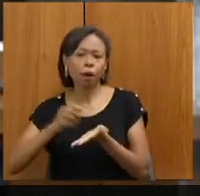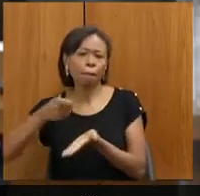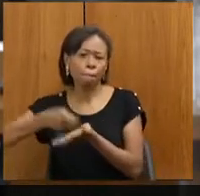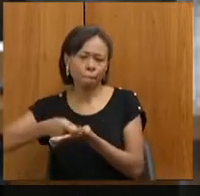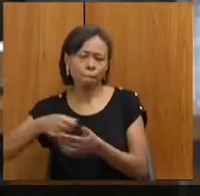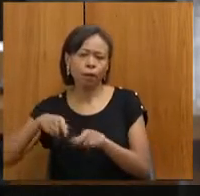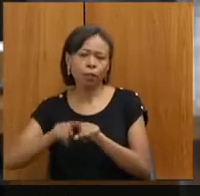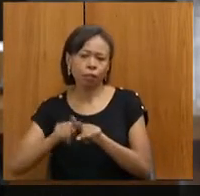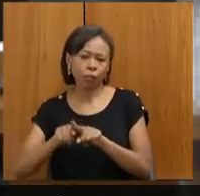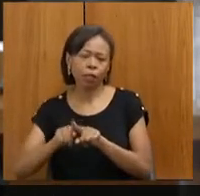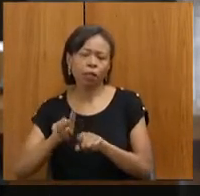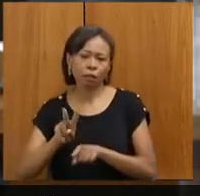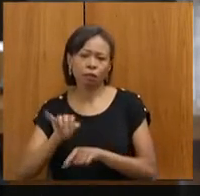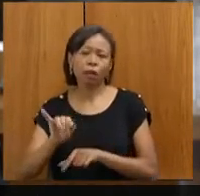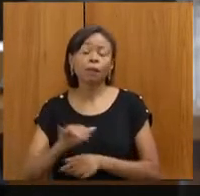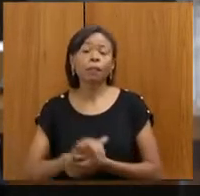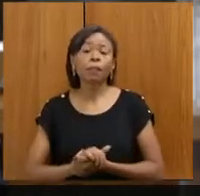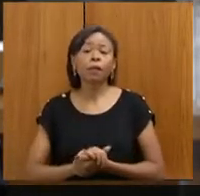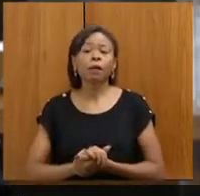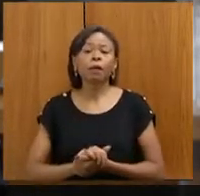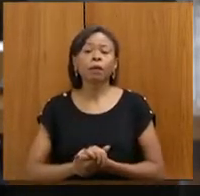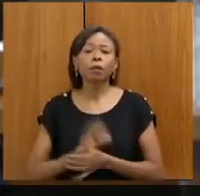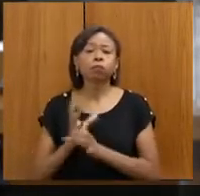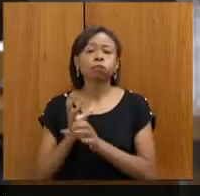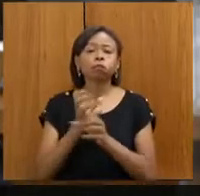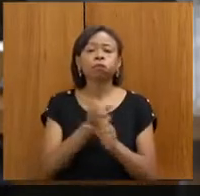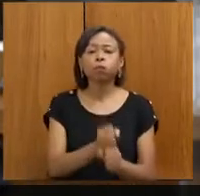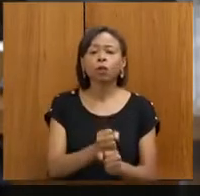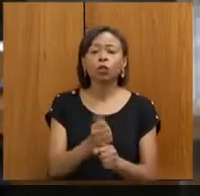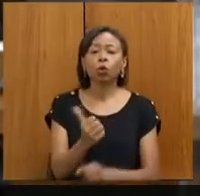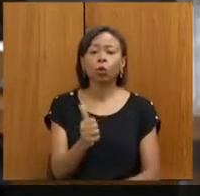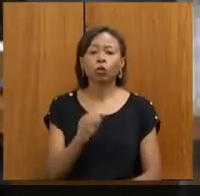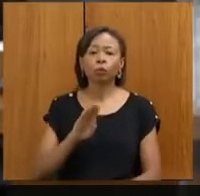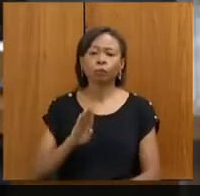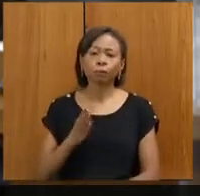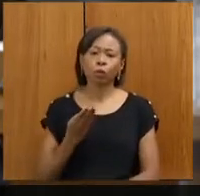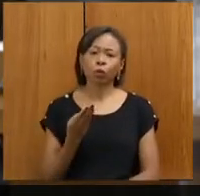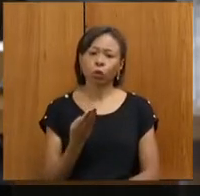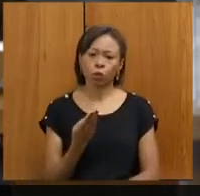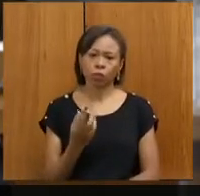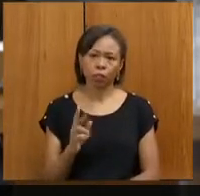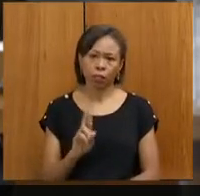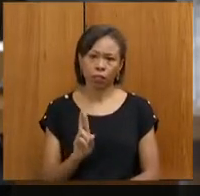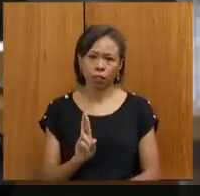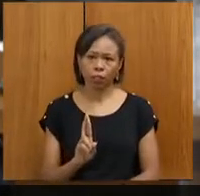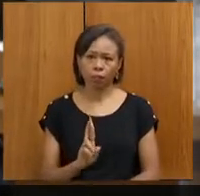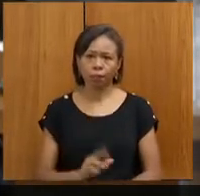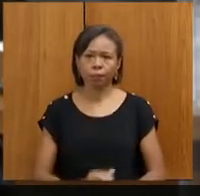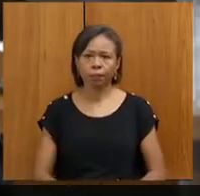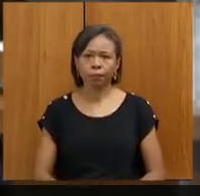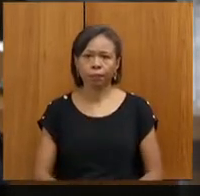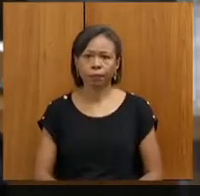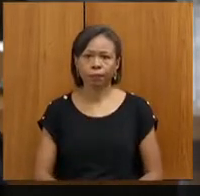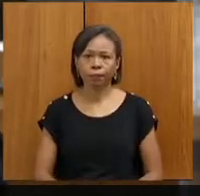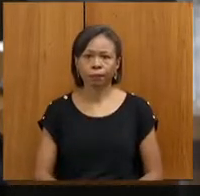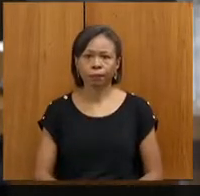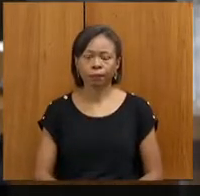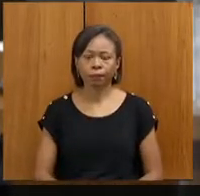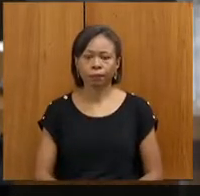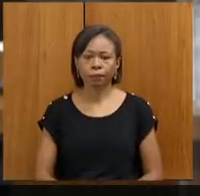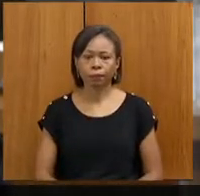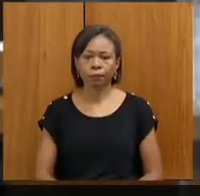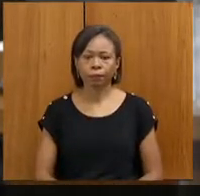as artes foram pagas mas o resultado primário superavitária em 11 bilhões de reais próximo por favor